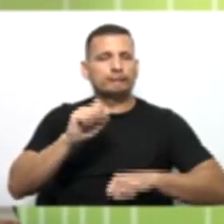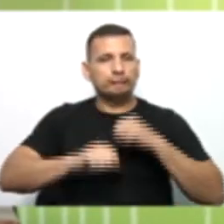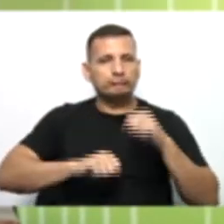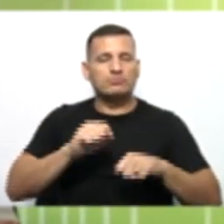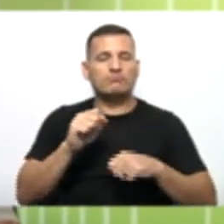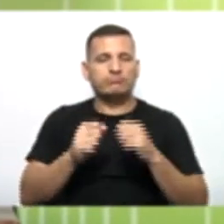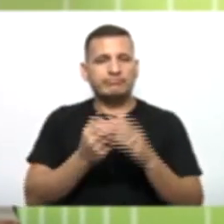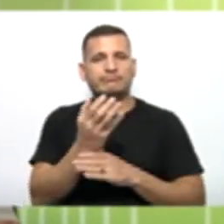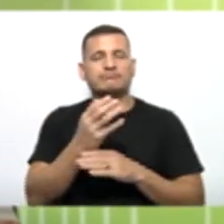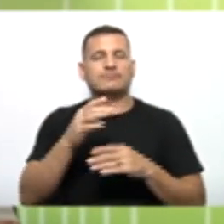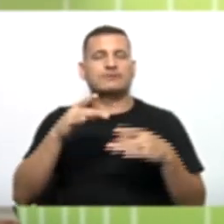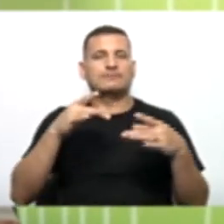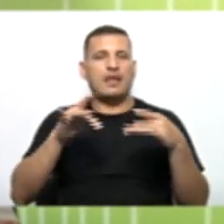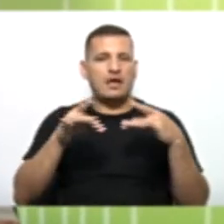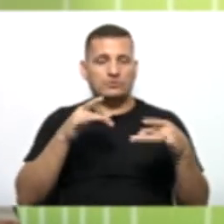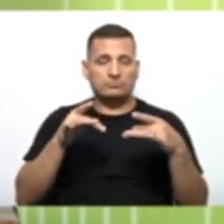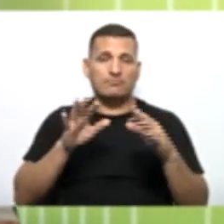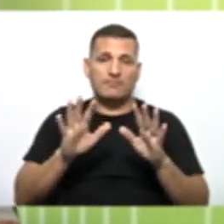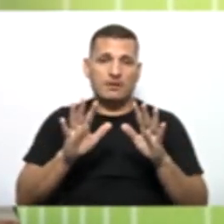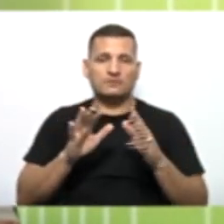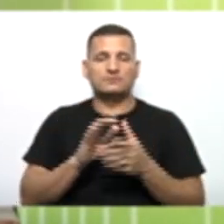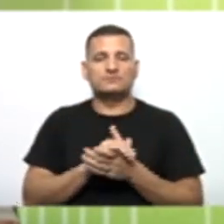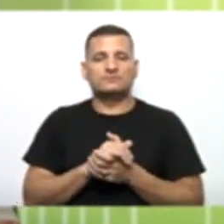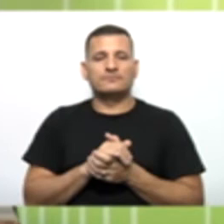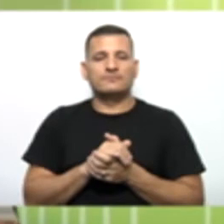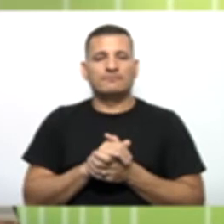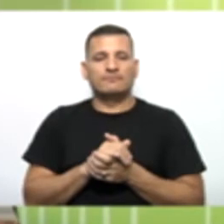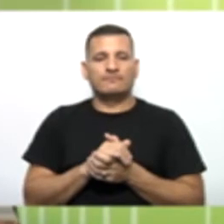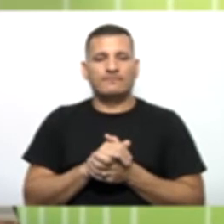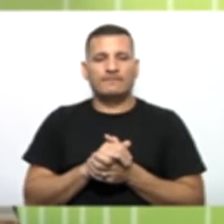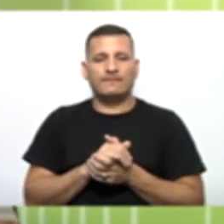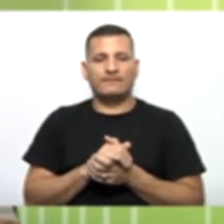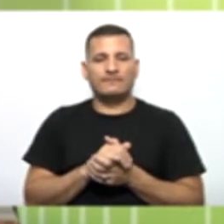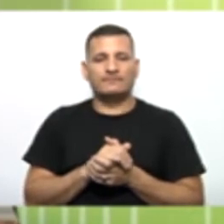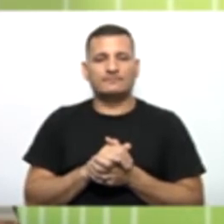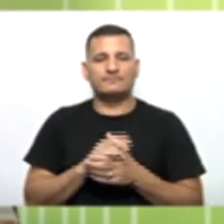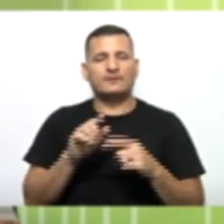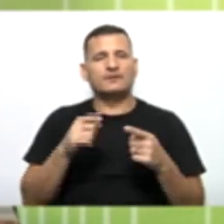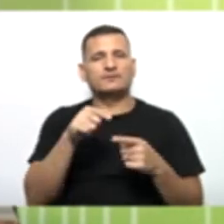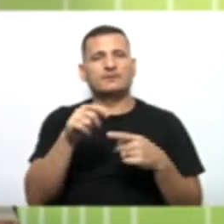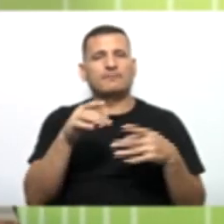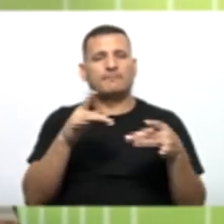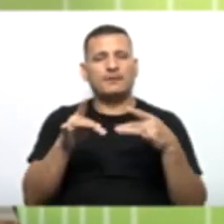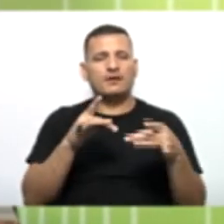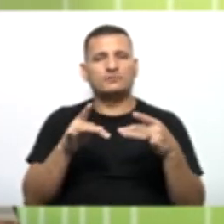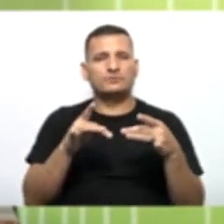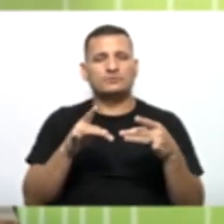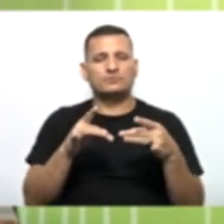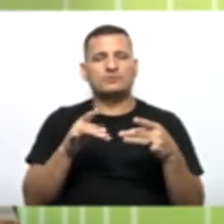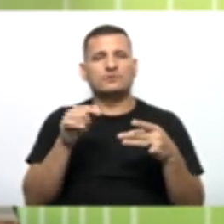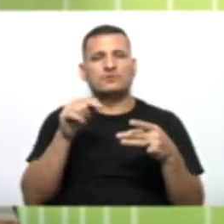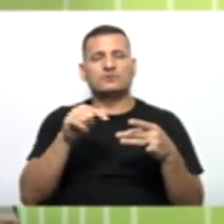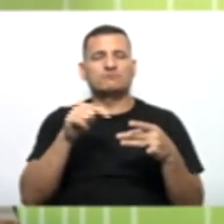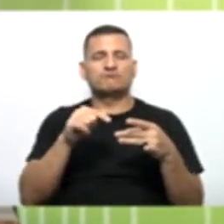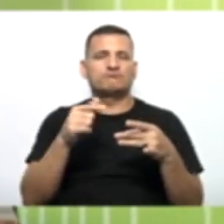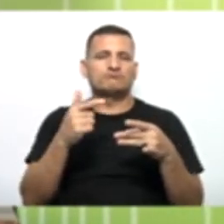mas uma boa parte desses plásticos, eles não são colocados nos produtos